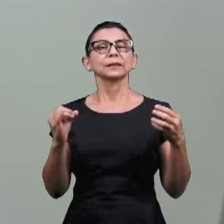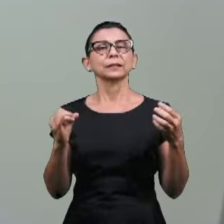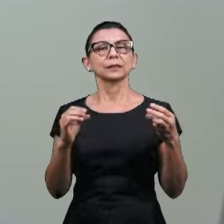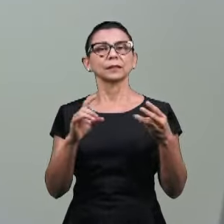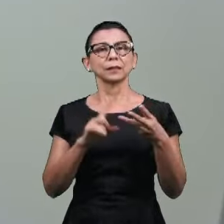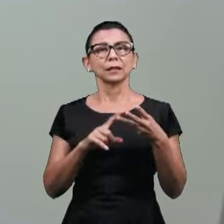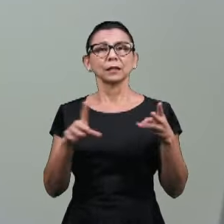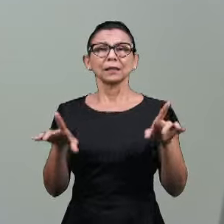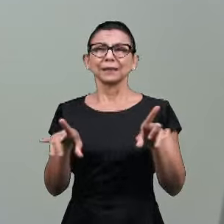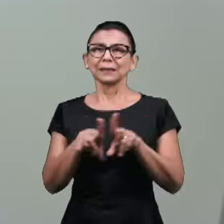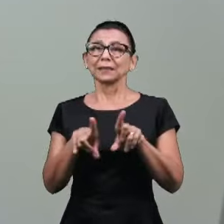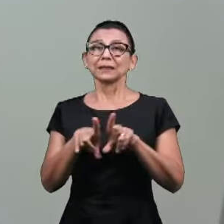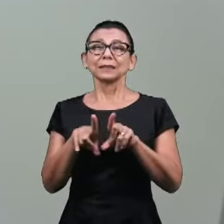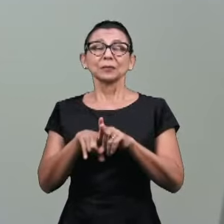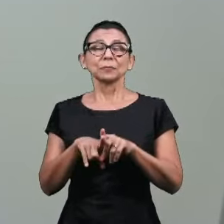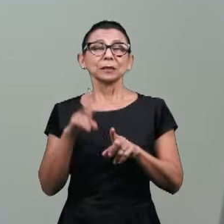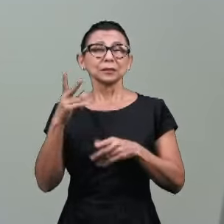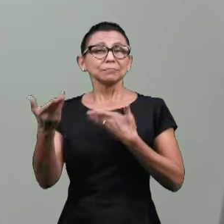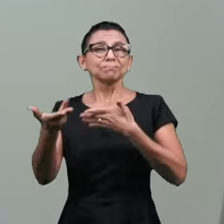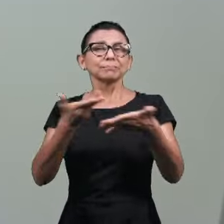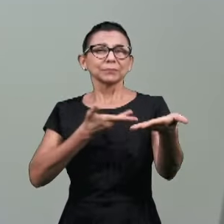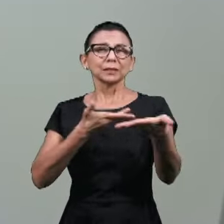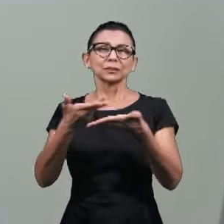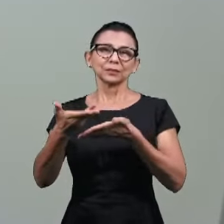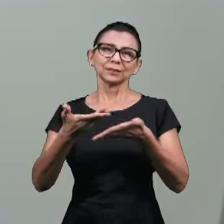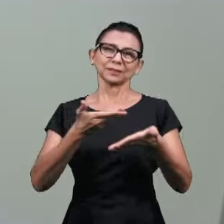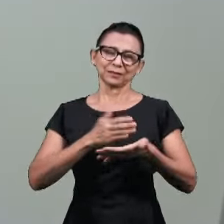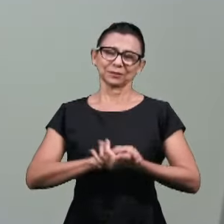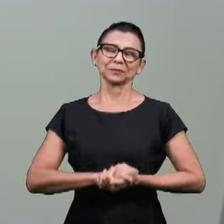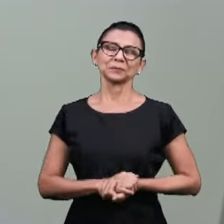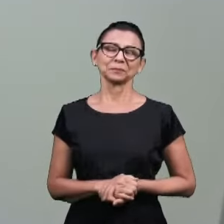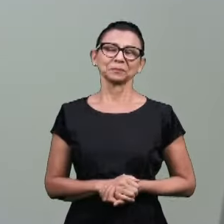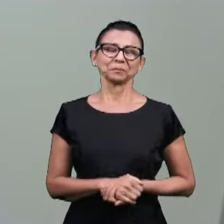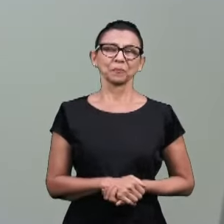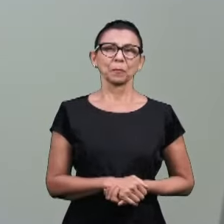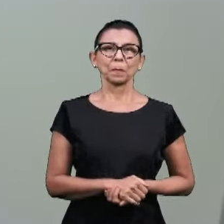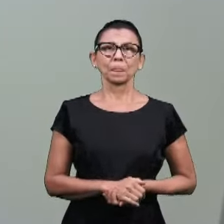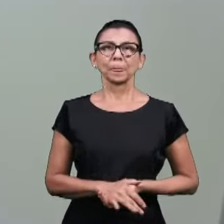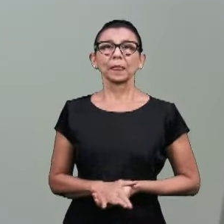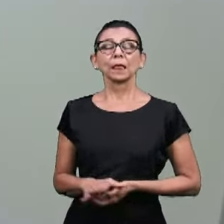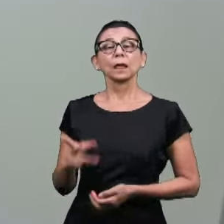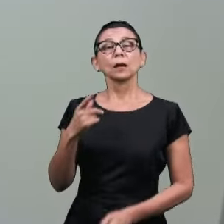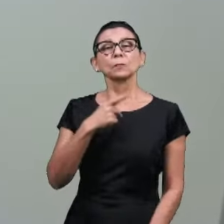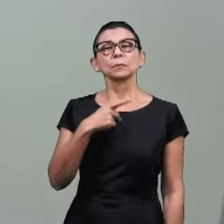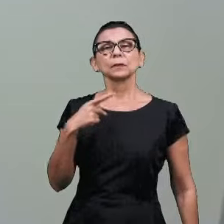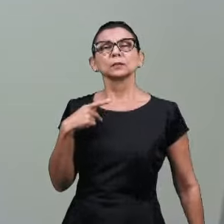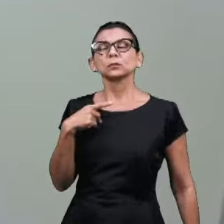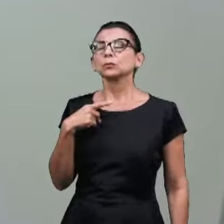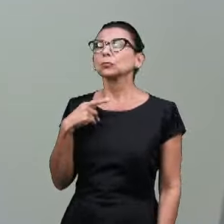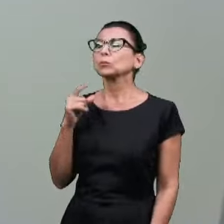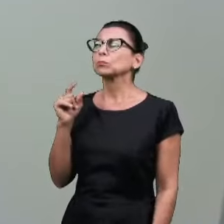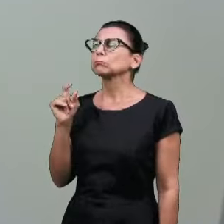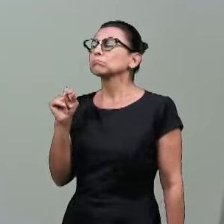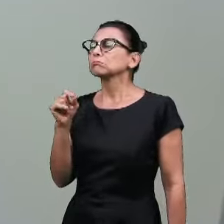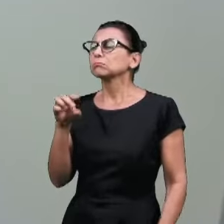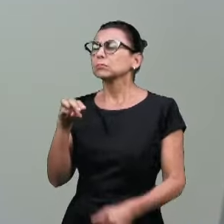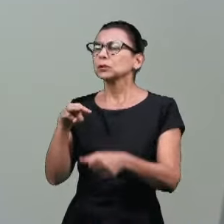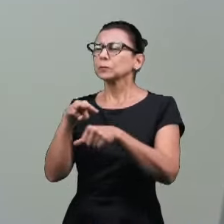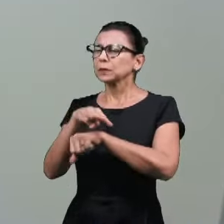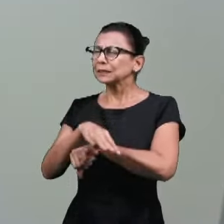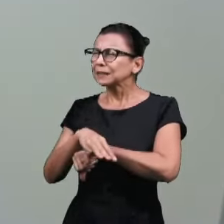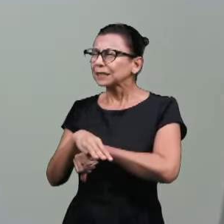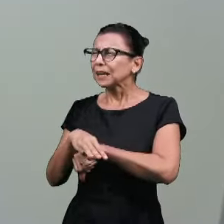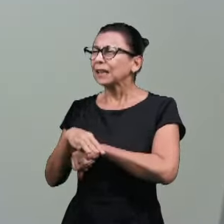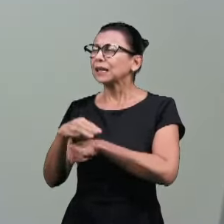atento, solícito, isso é maravilhoso. Pastor, quanto tempo já de ministério? Foi quando que o pastor